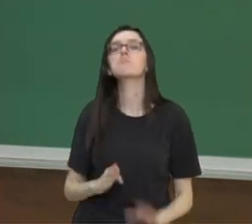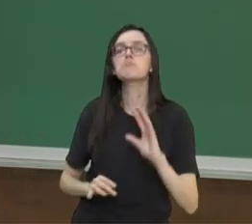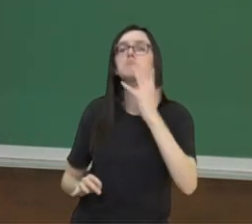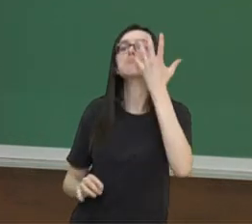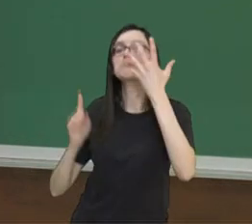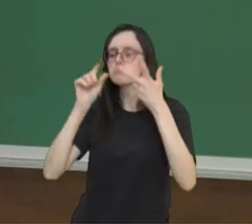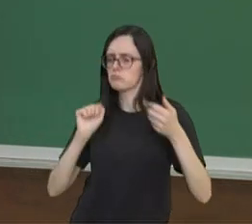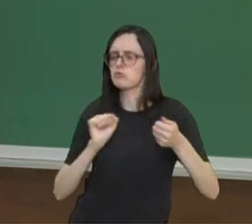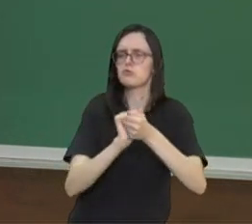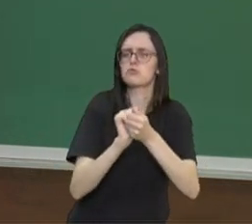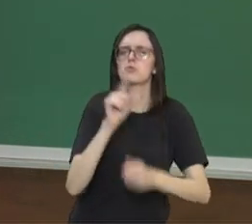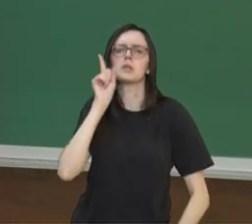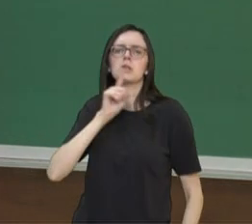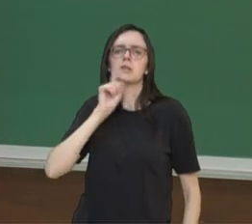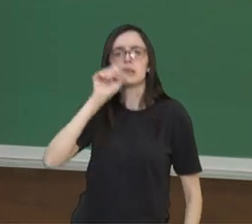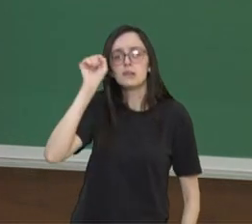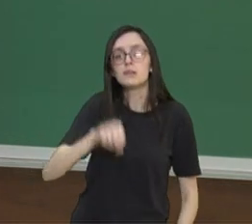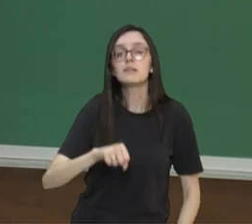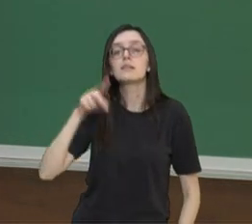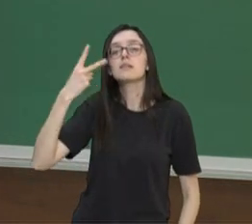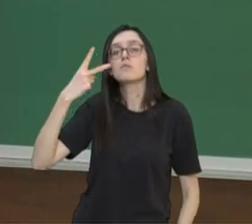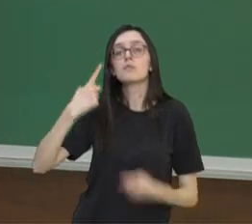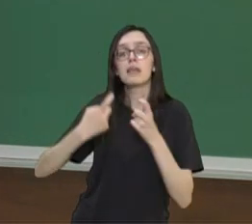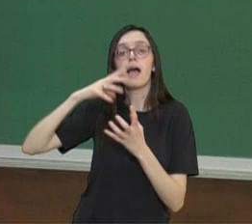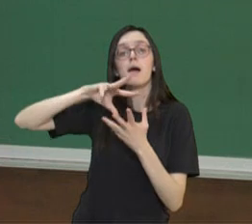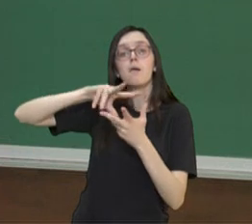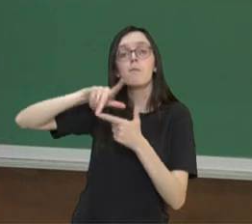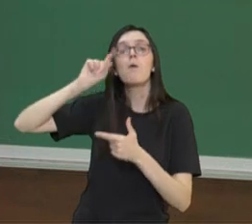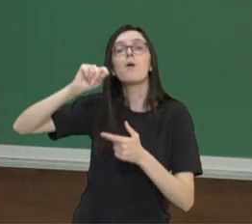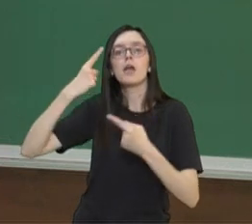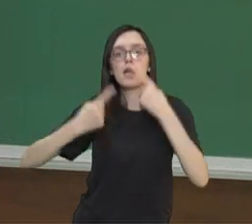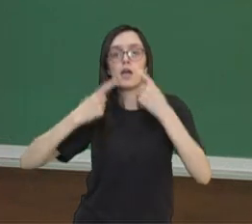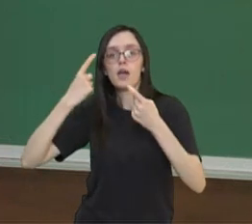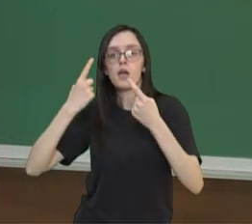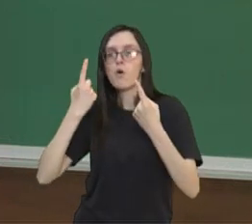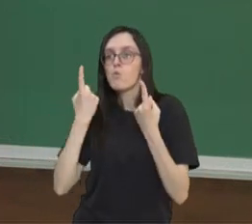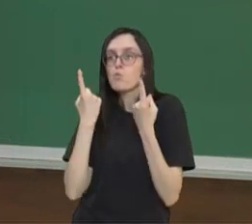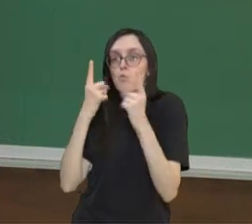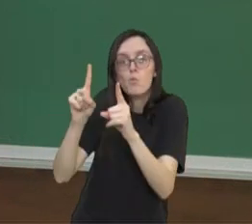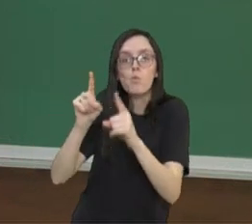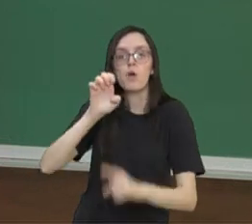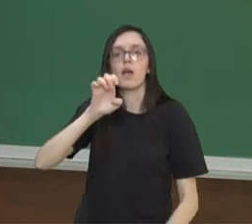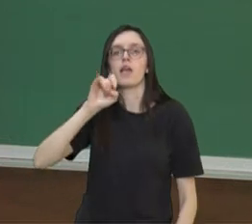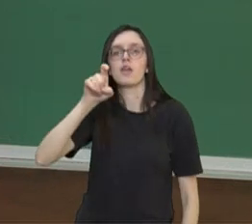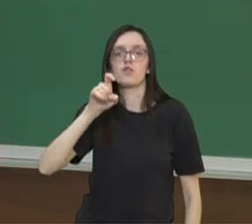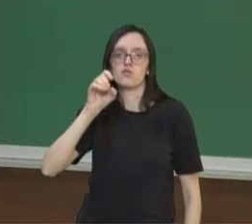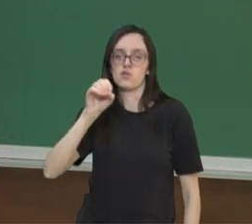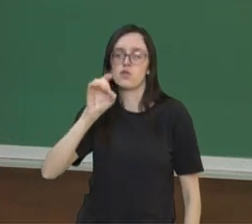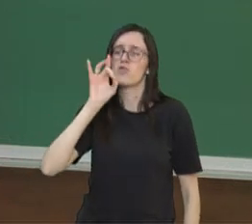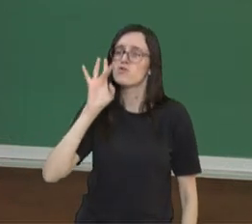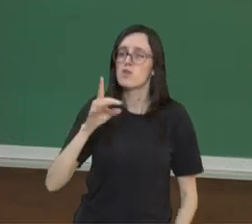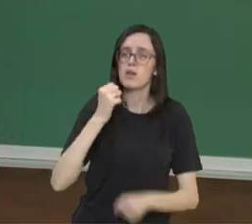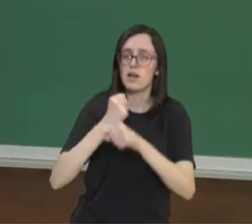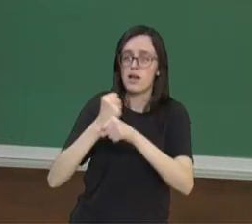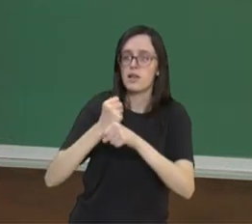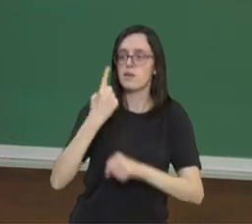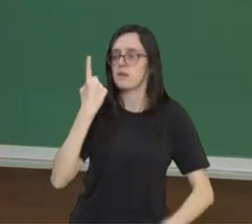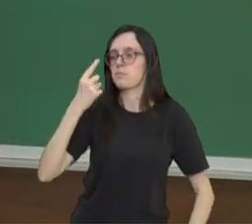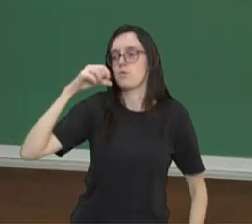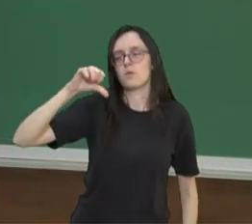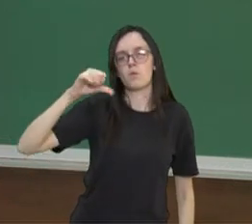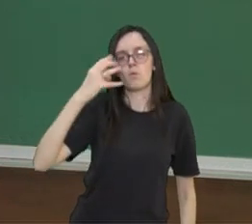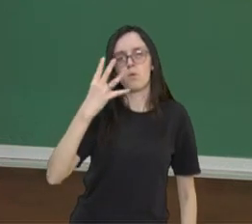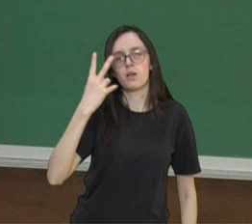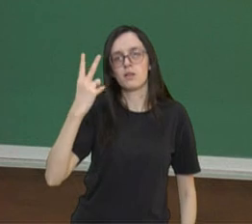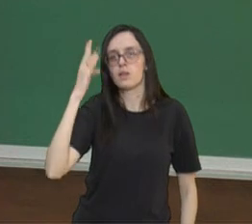ao lado dos Estados Unidos na Segunda Guerra Mundial para lutar contra o Eixo. Então, só em 1942, o